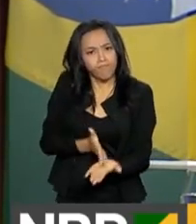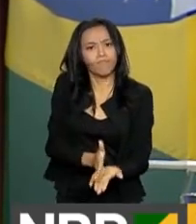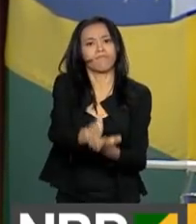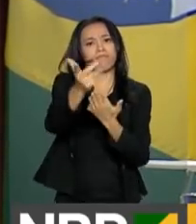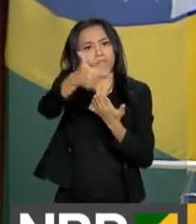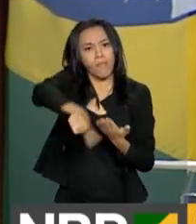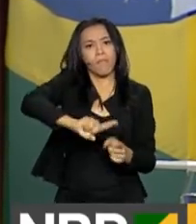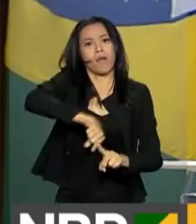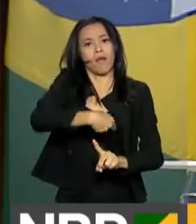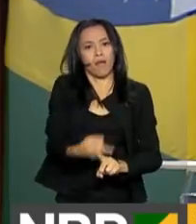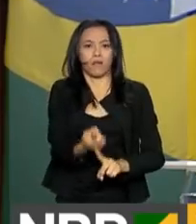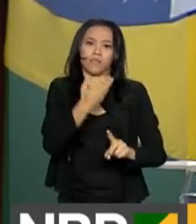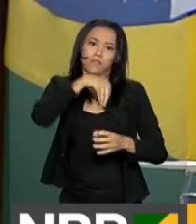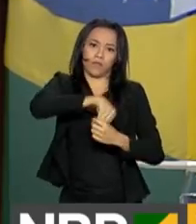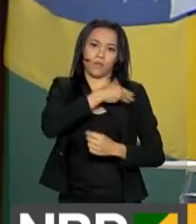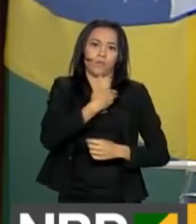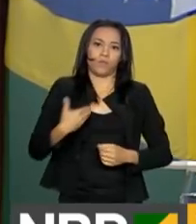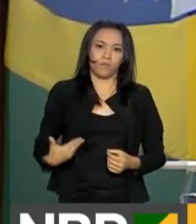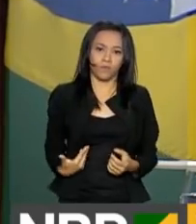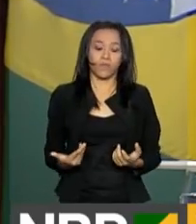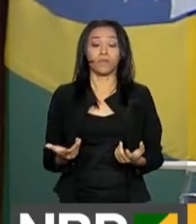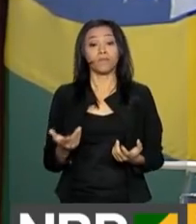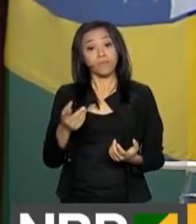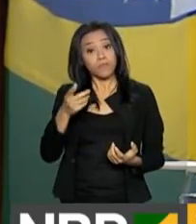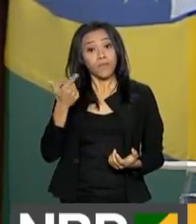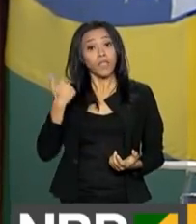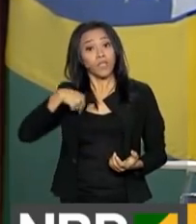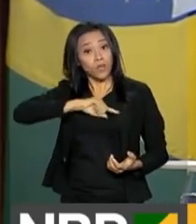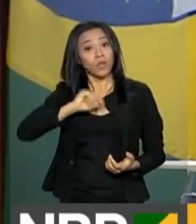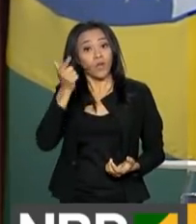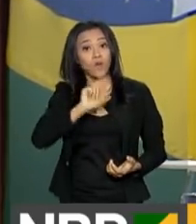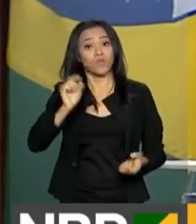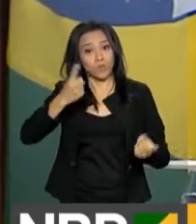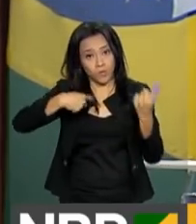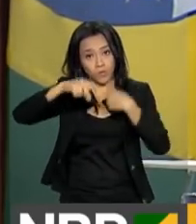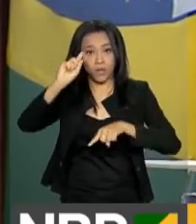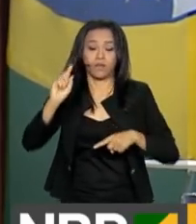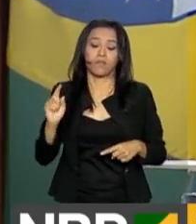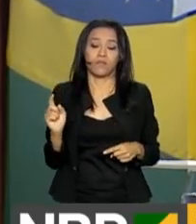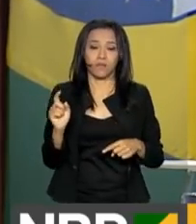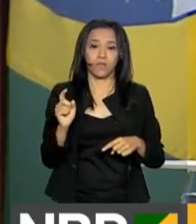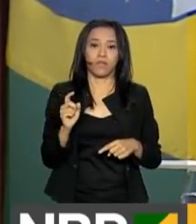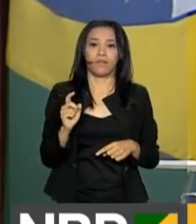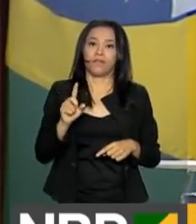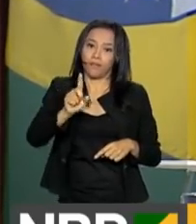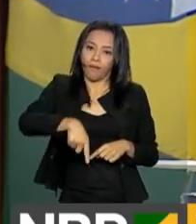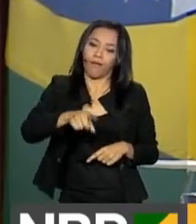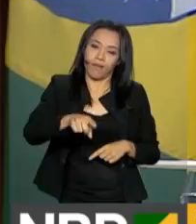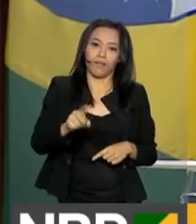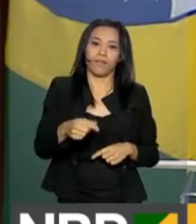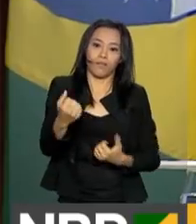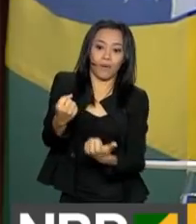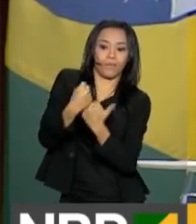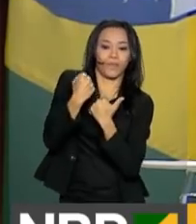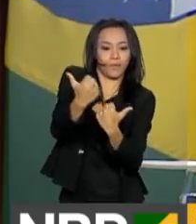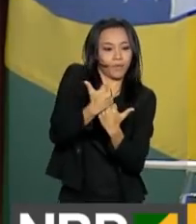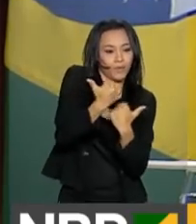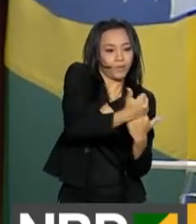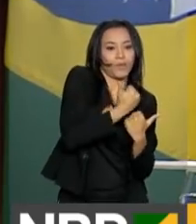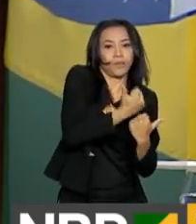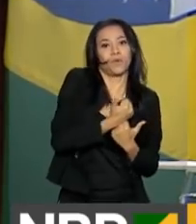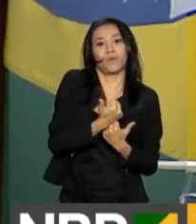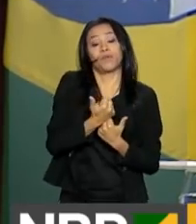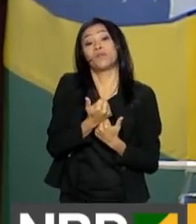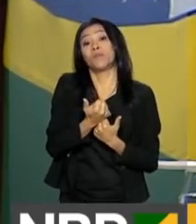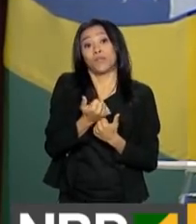sob a égide sob o império do sucesso sucesso obtido naturalmente concílio dos ministros que deixaram